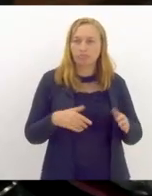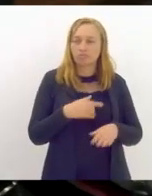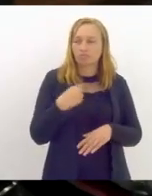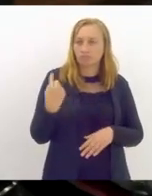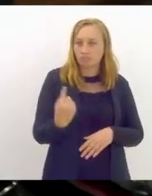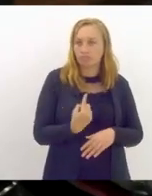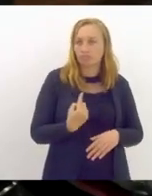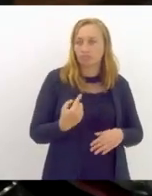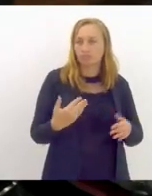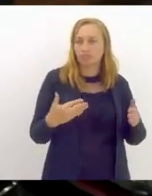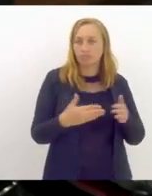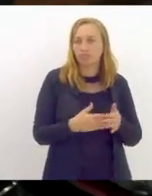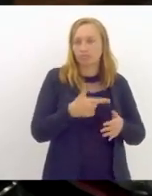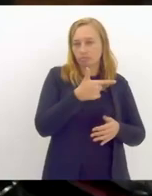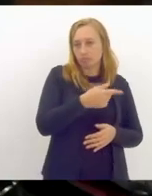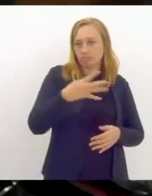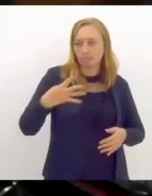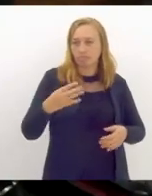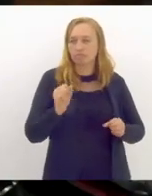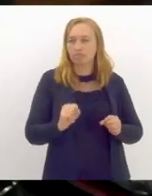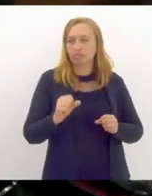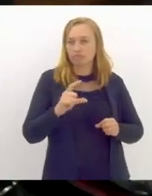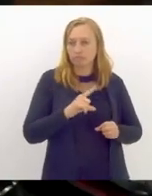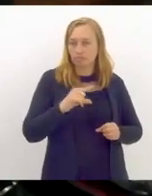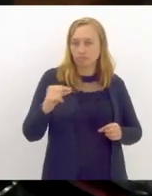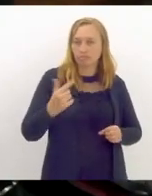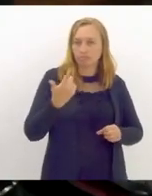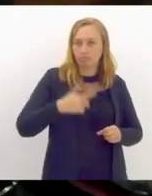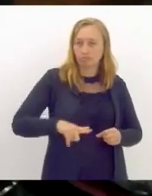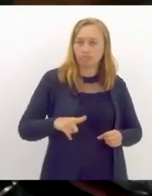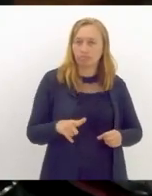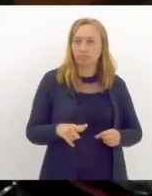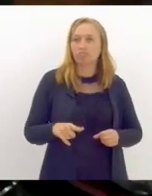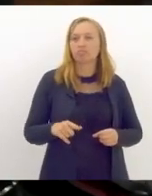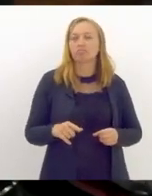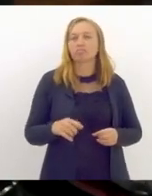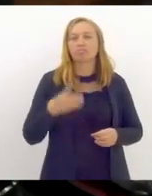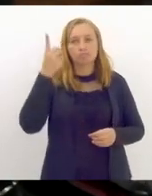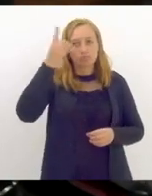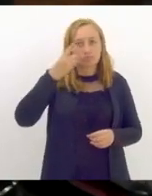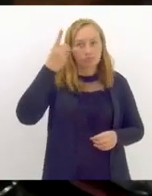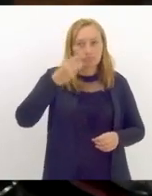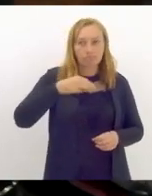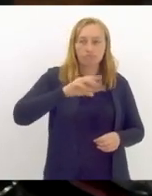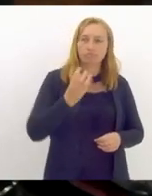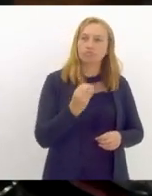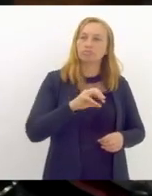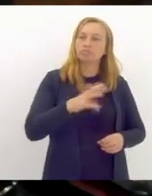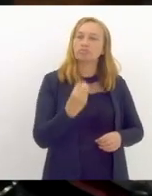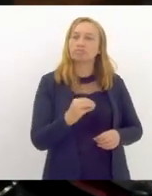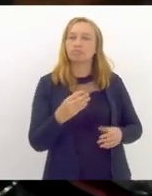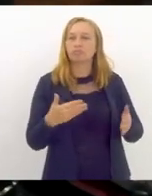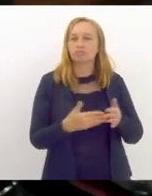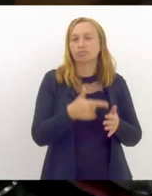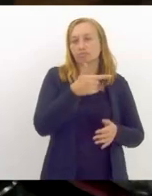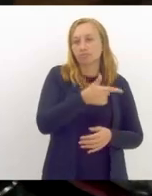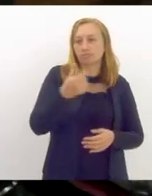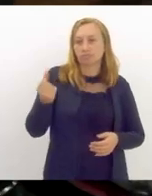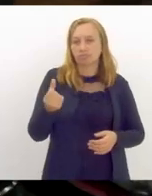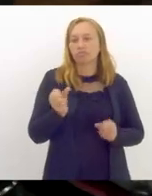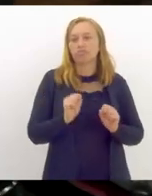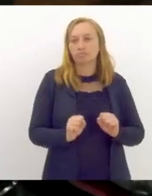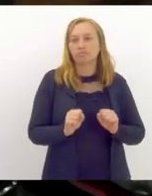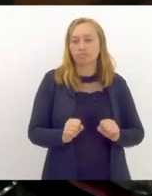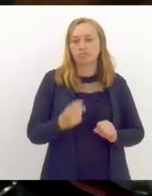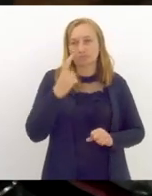podendo nos reeleger alguns outros sonhos até quantos projetos em 26 né mas todos nós podemos